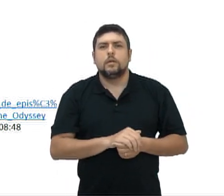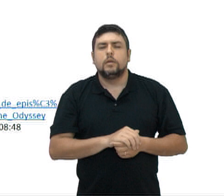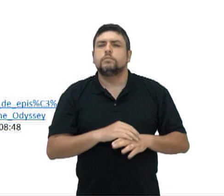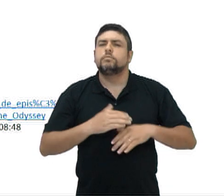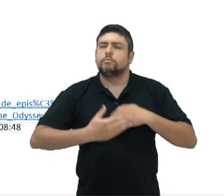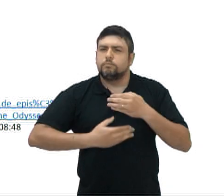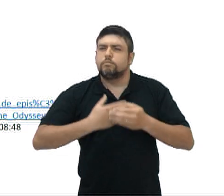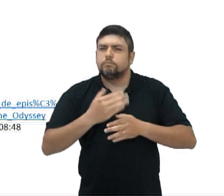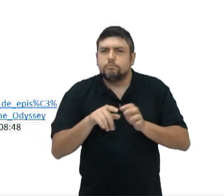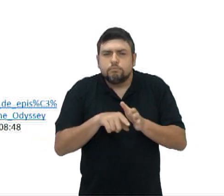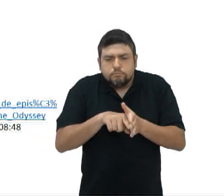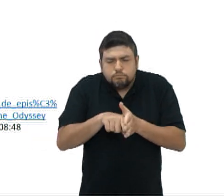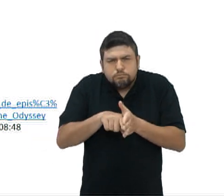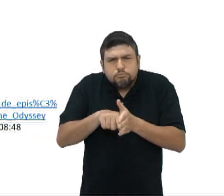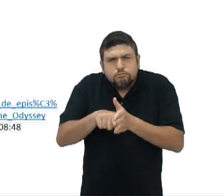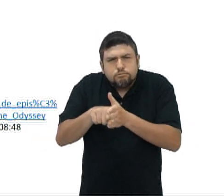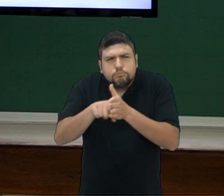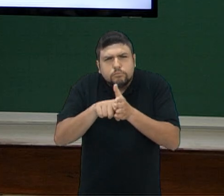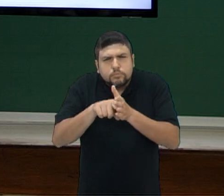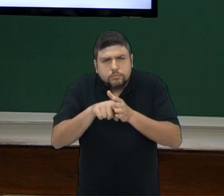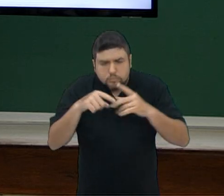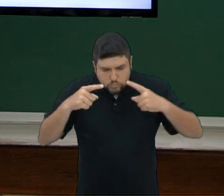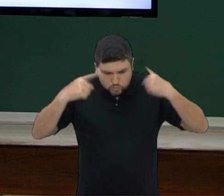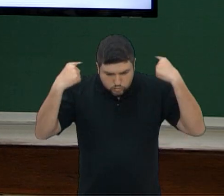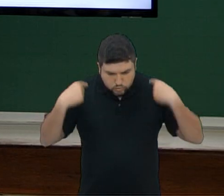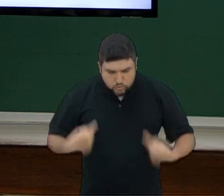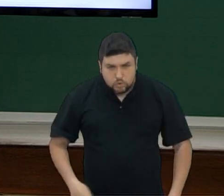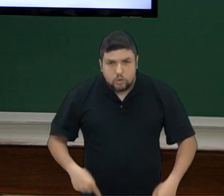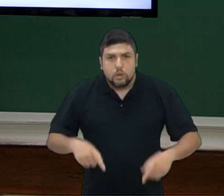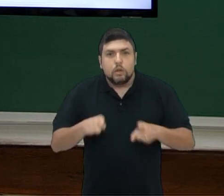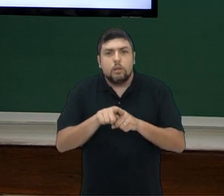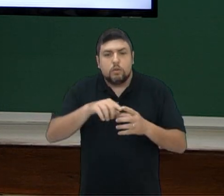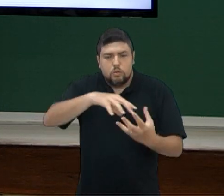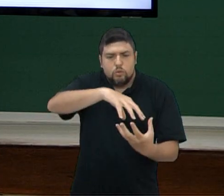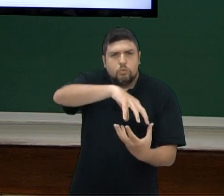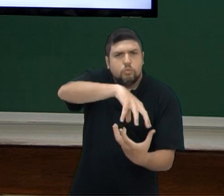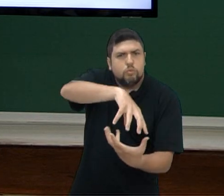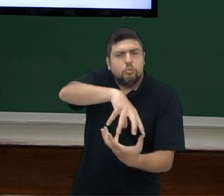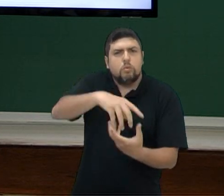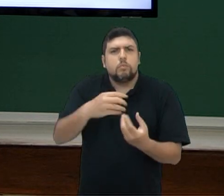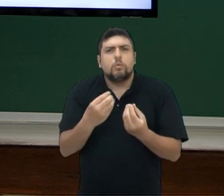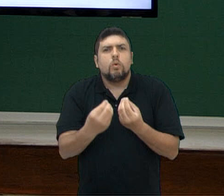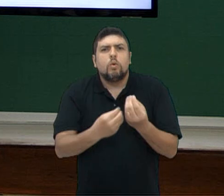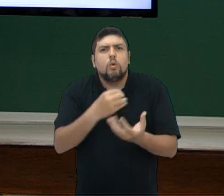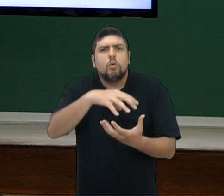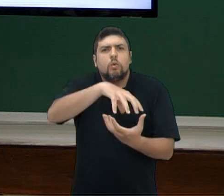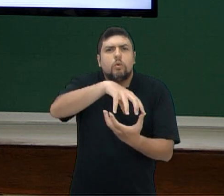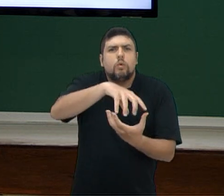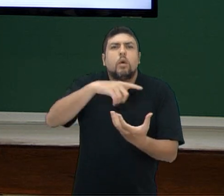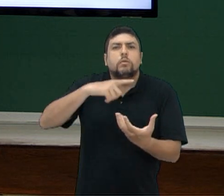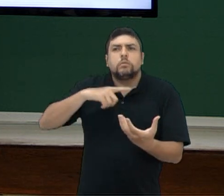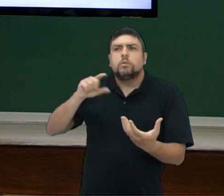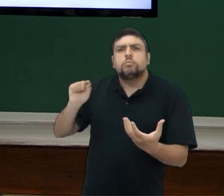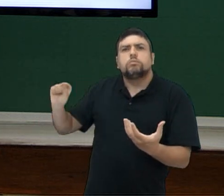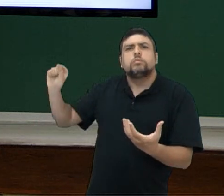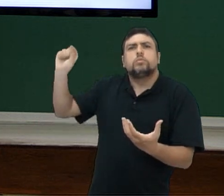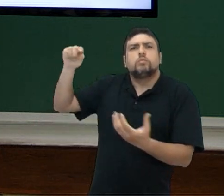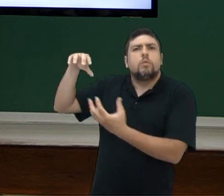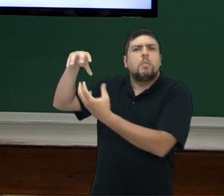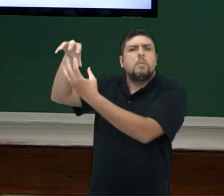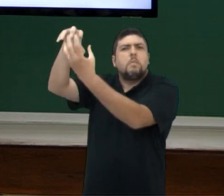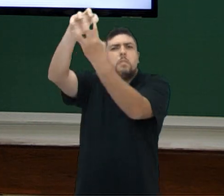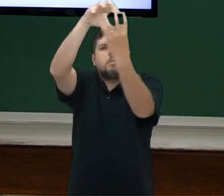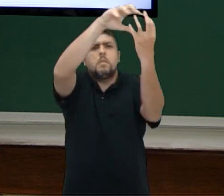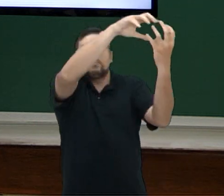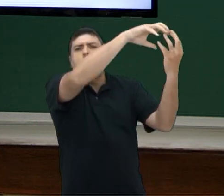que a mesma matéria ao qual somos constituídos, o nosso planeta é constituído, tem abundância no universo. Tudo por